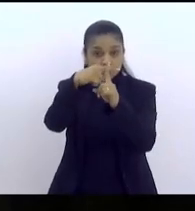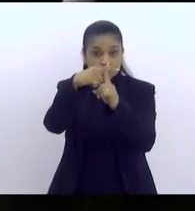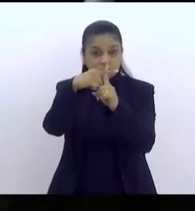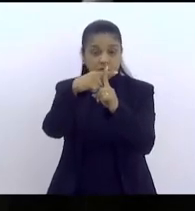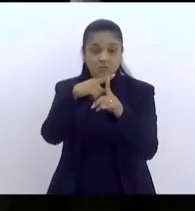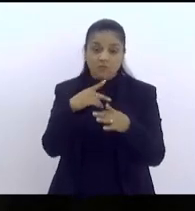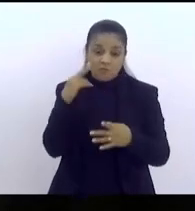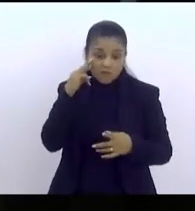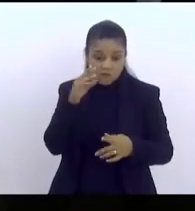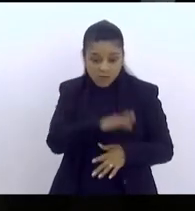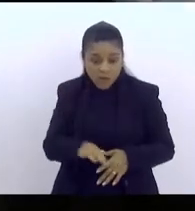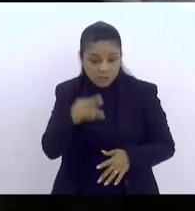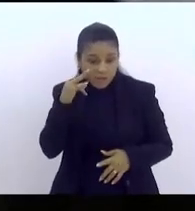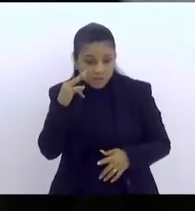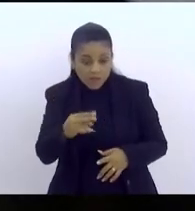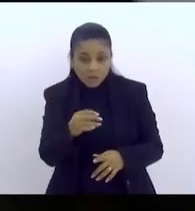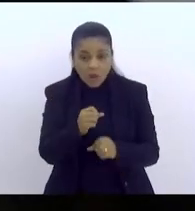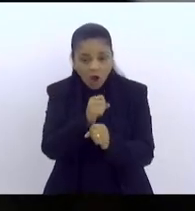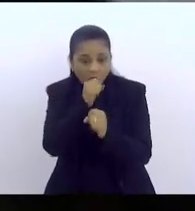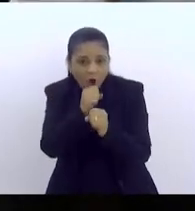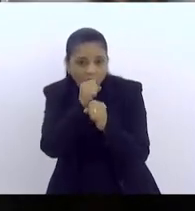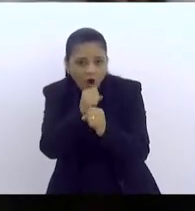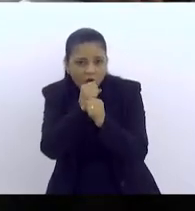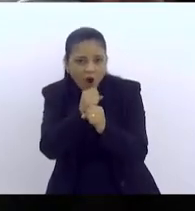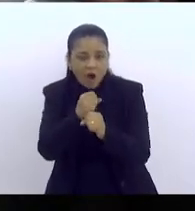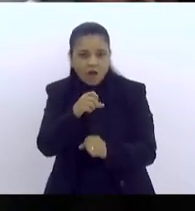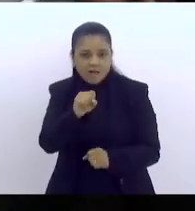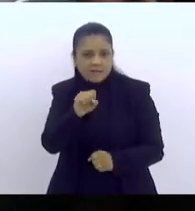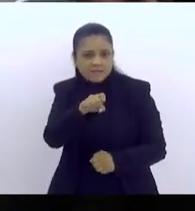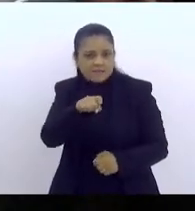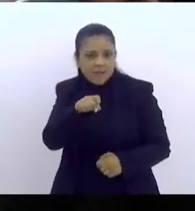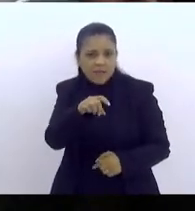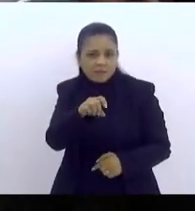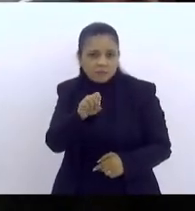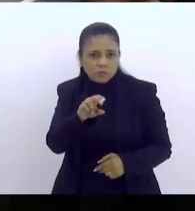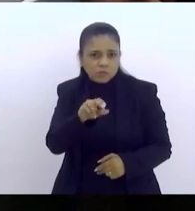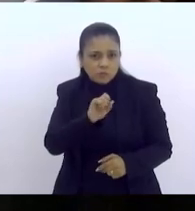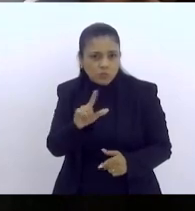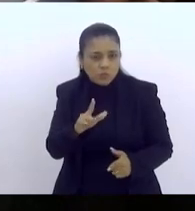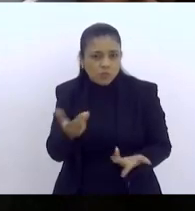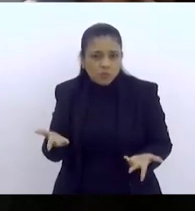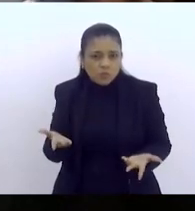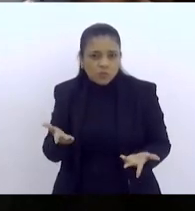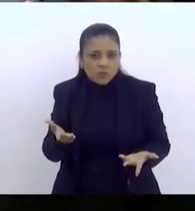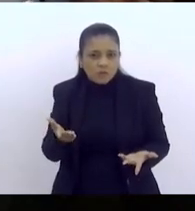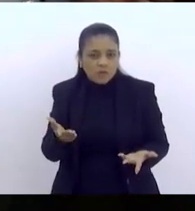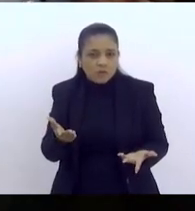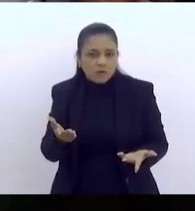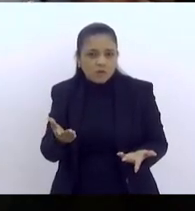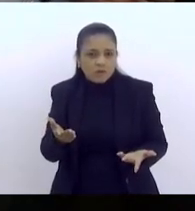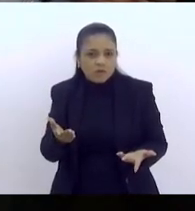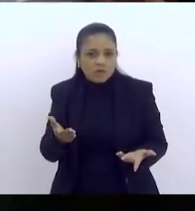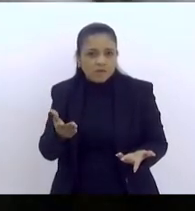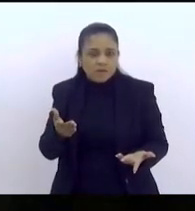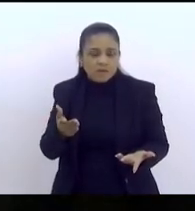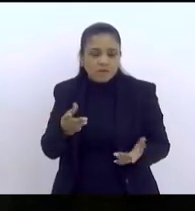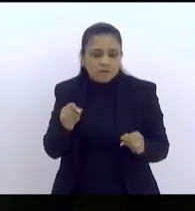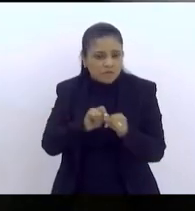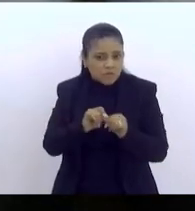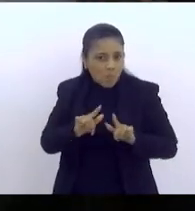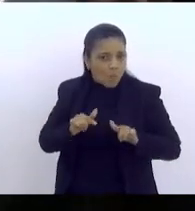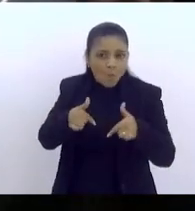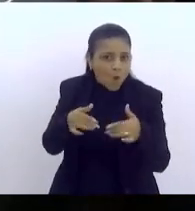sexo oral, crianças com placa trans, não é de agora? Por que nada fizeram? Já que são um dos principais? Não